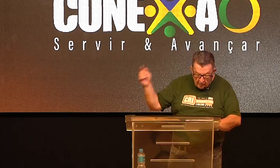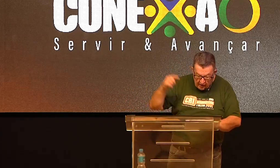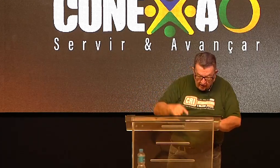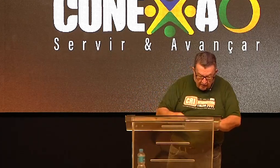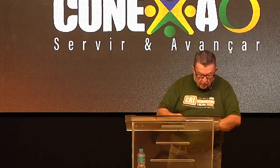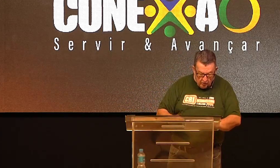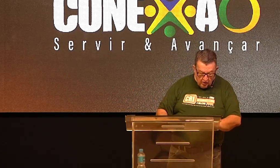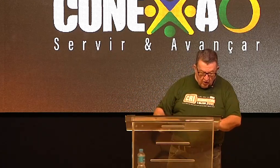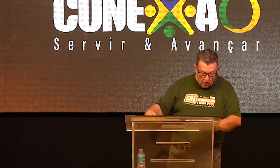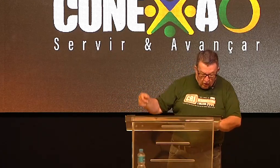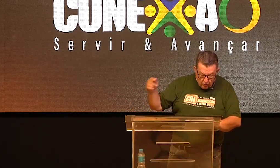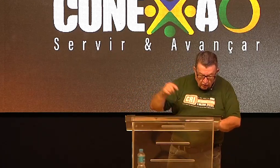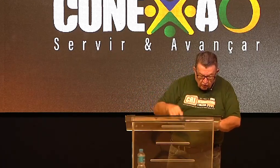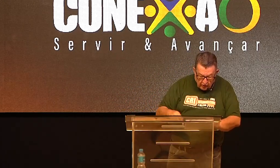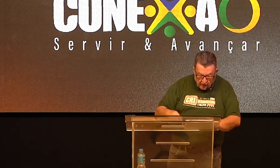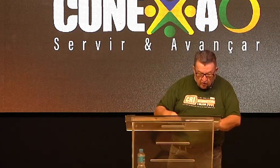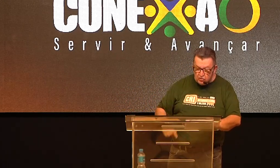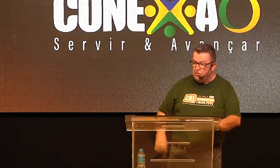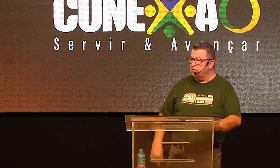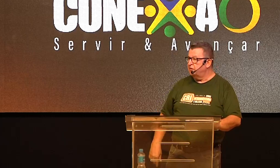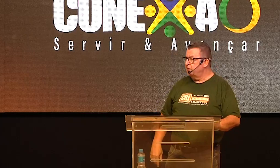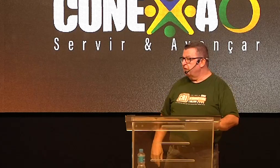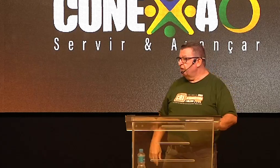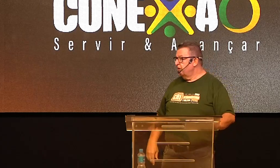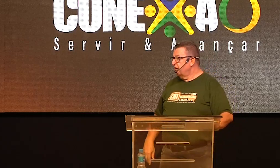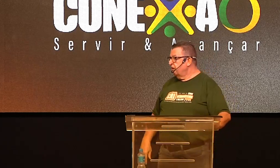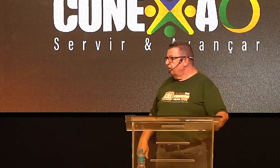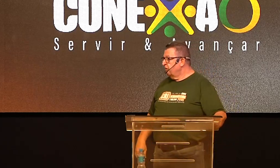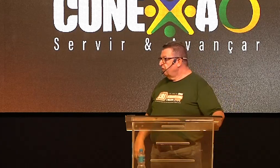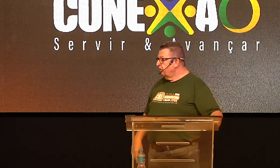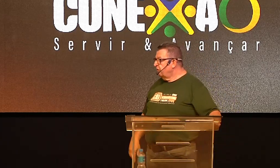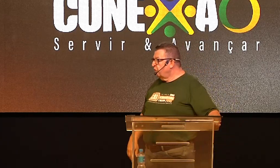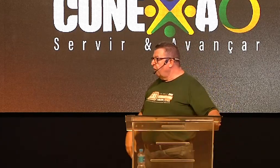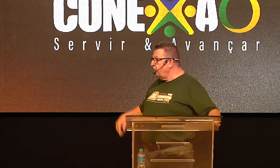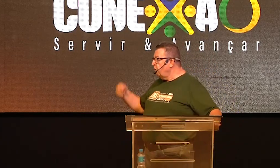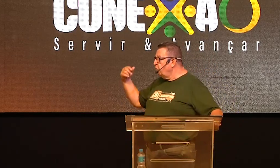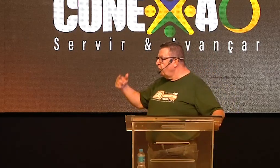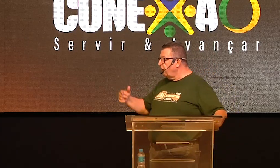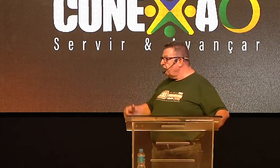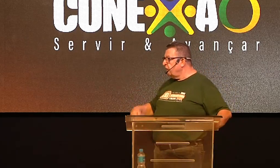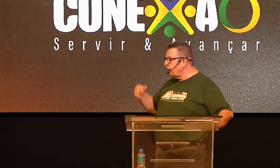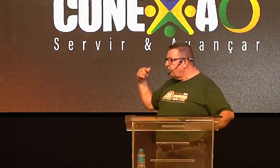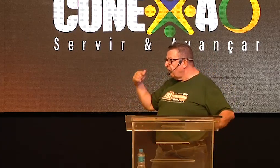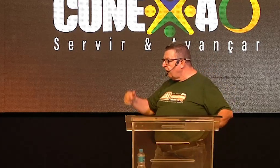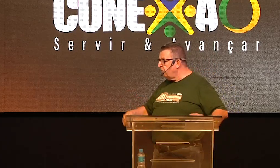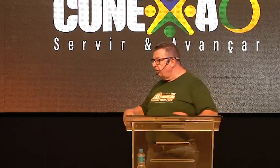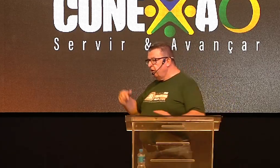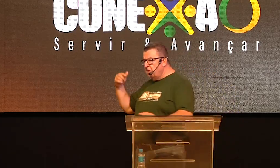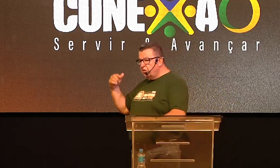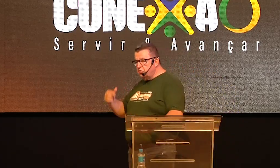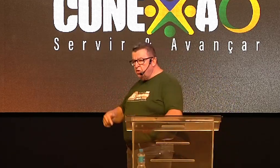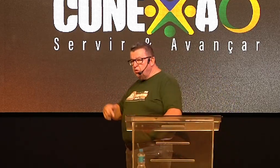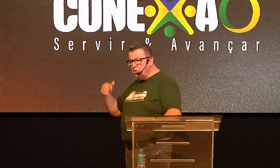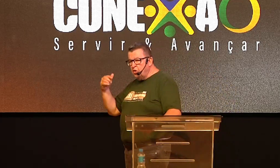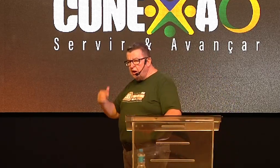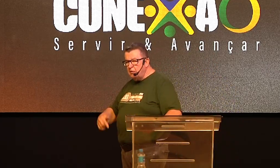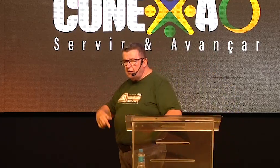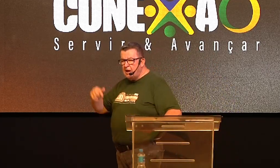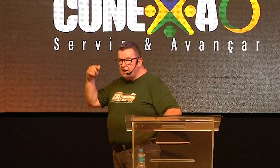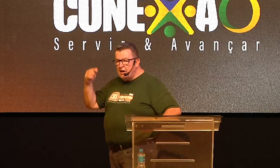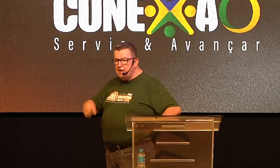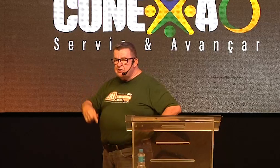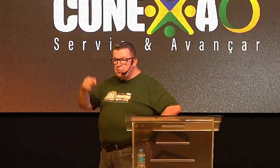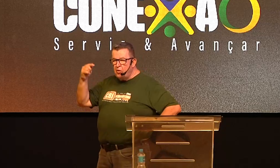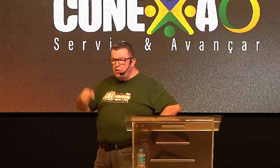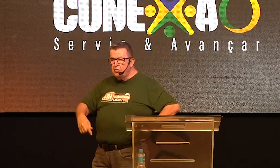que tramava contra os judeus. Um amigo do rei que trabalhava junto do rei,